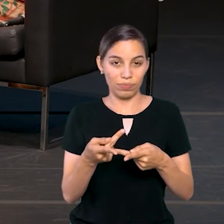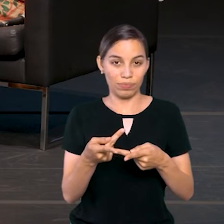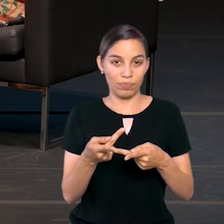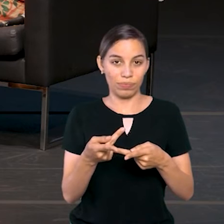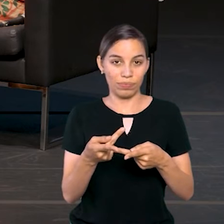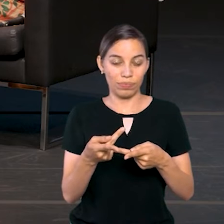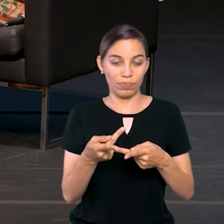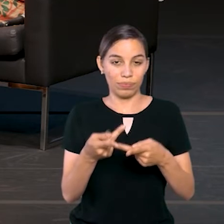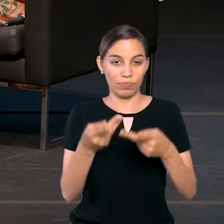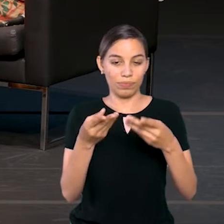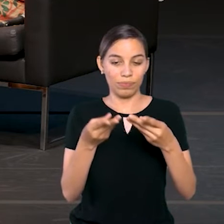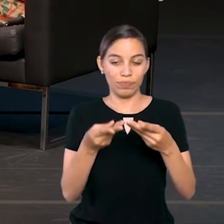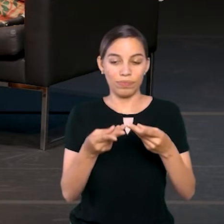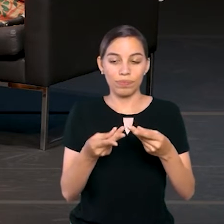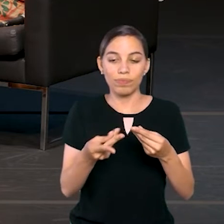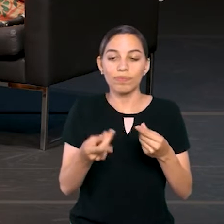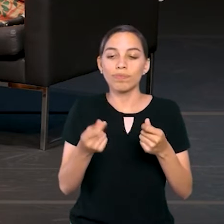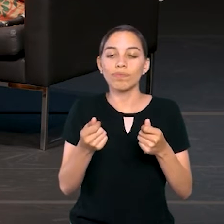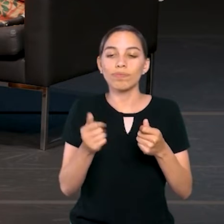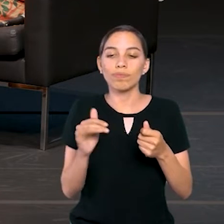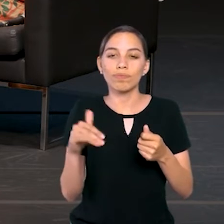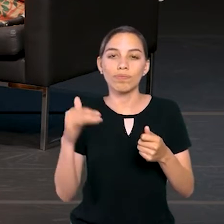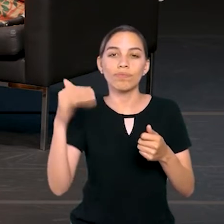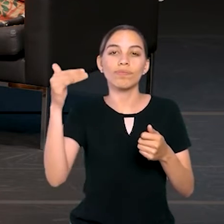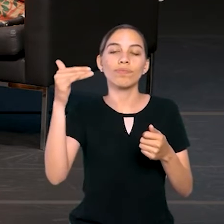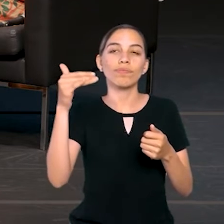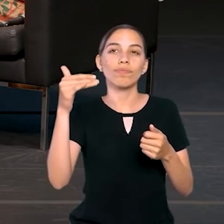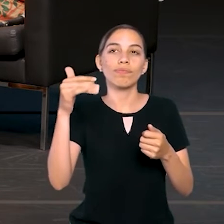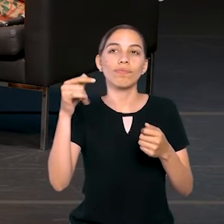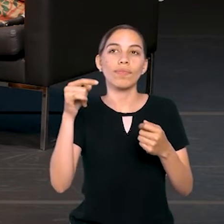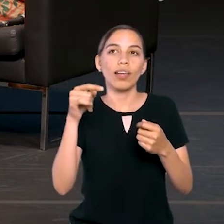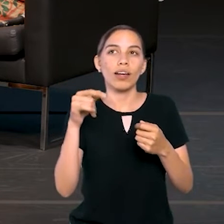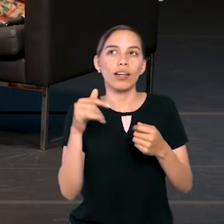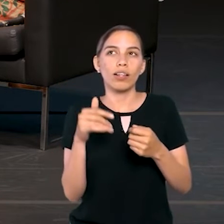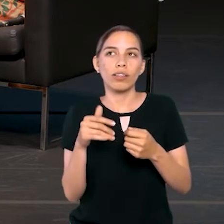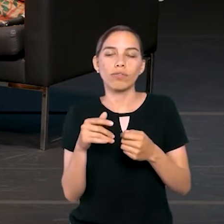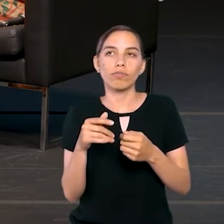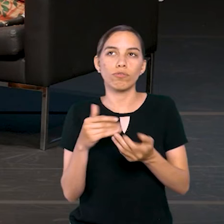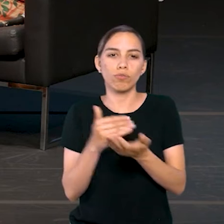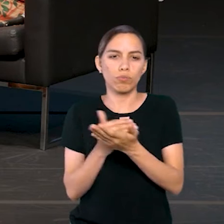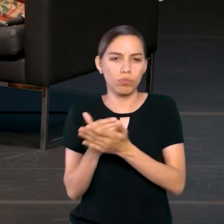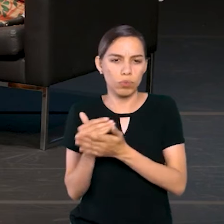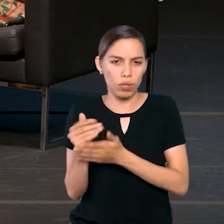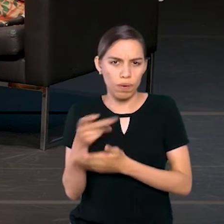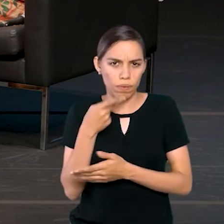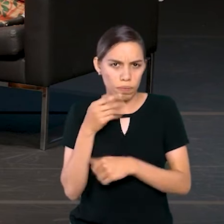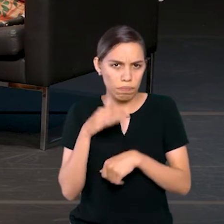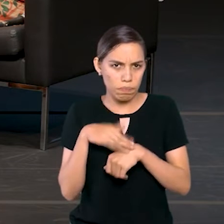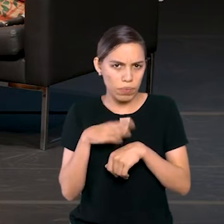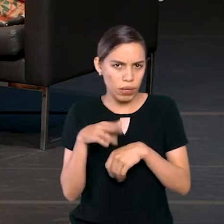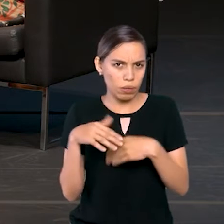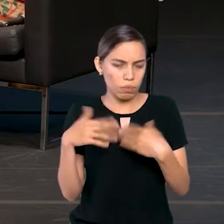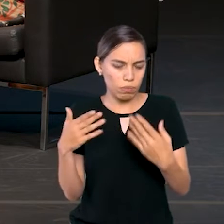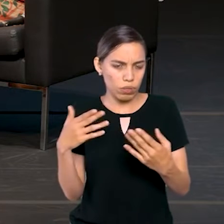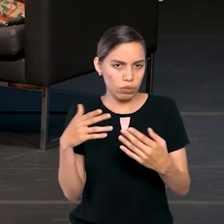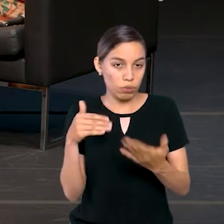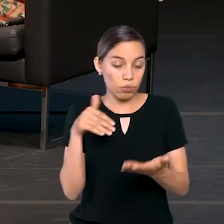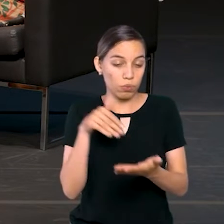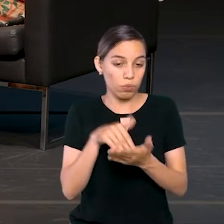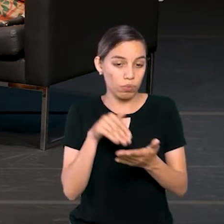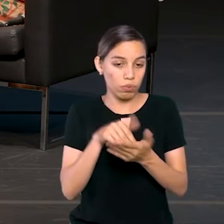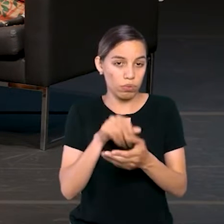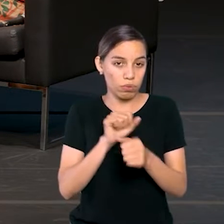com mais intensidade, foi naquele período final da pandemia, onde ela fez